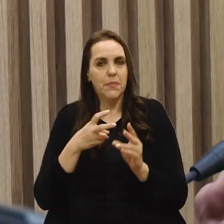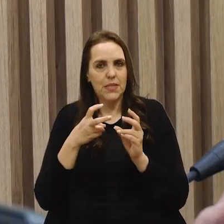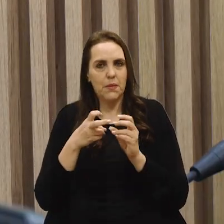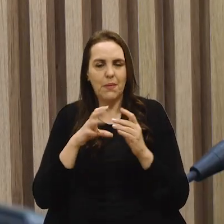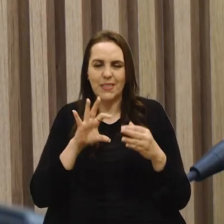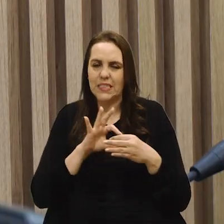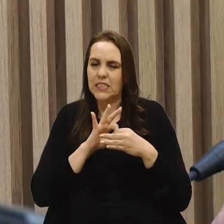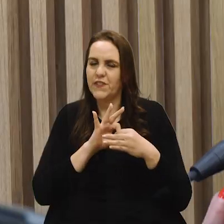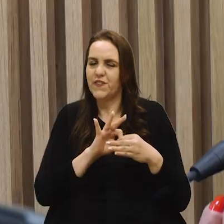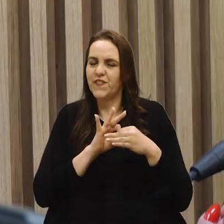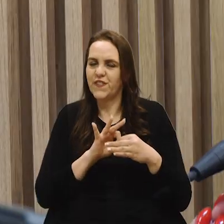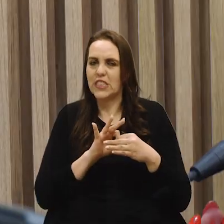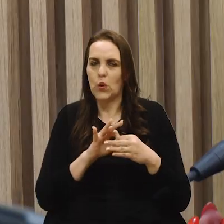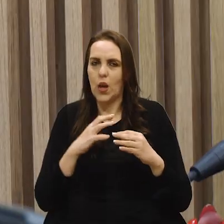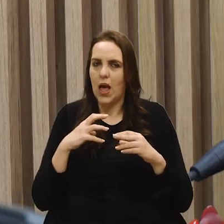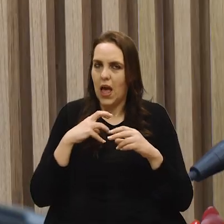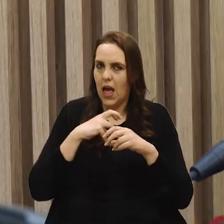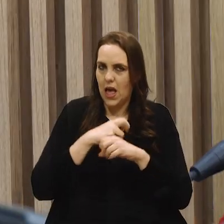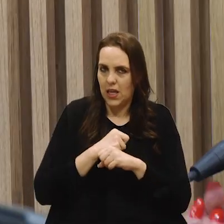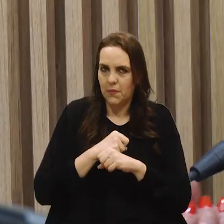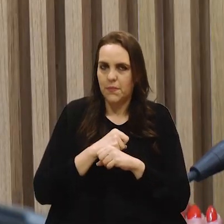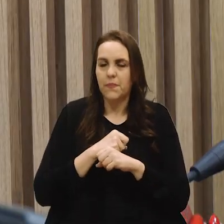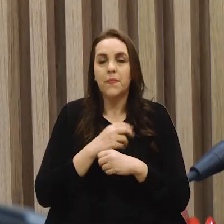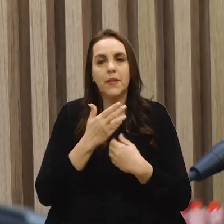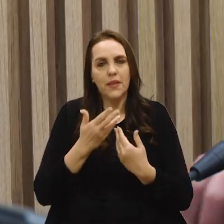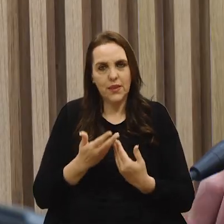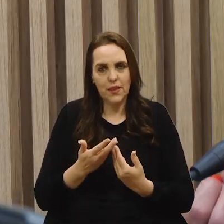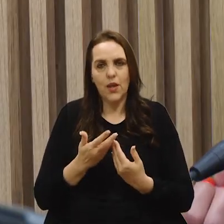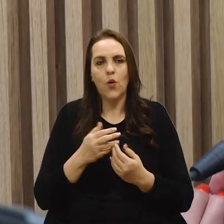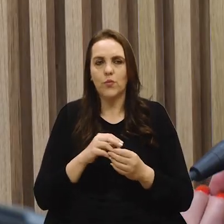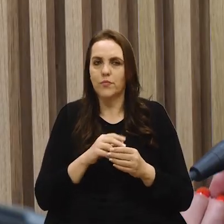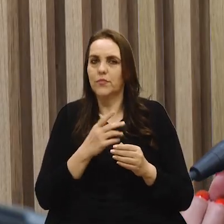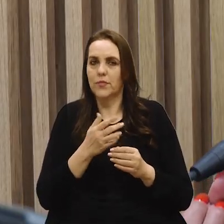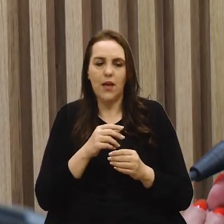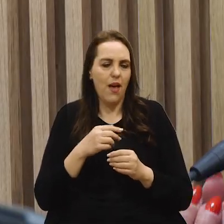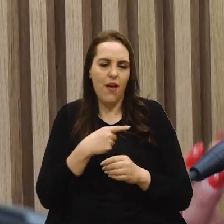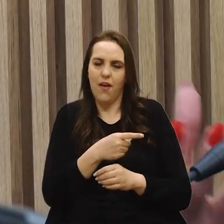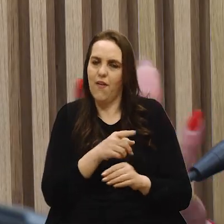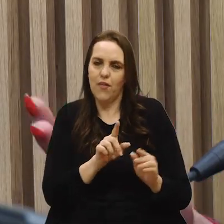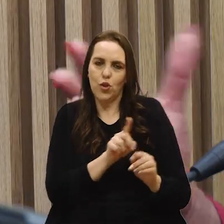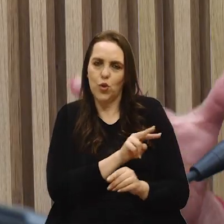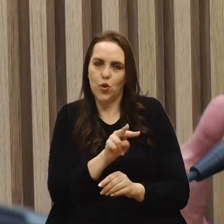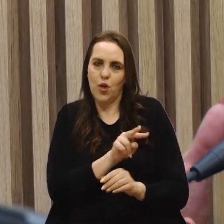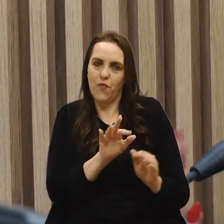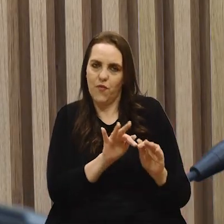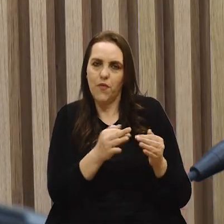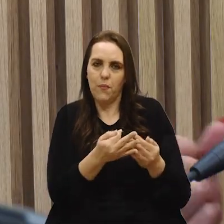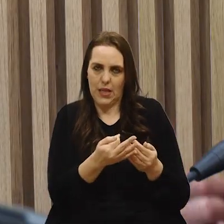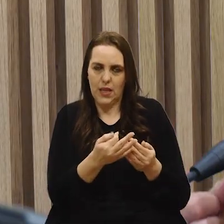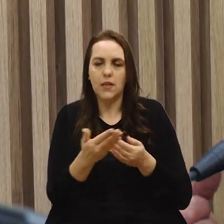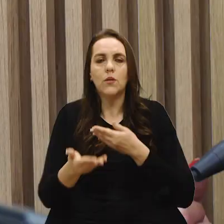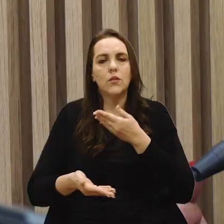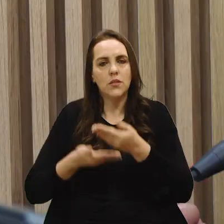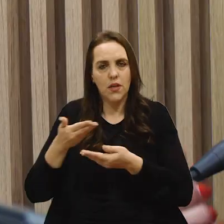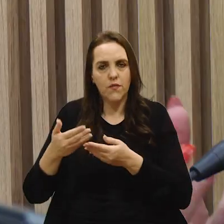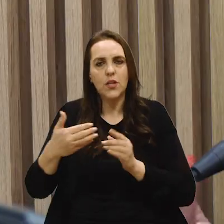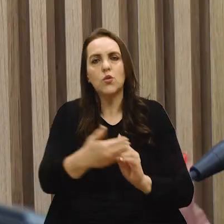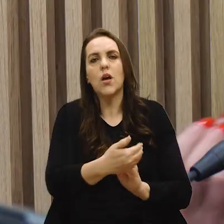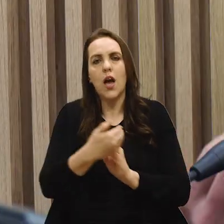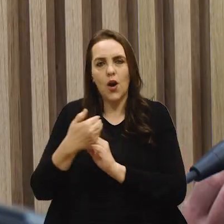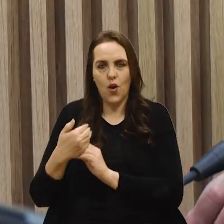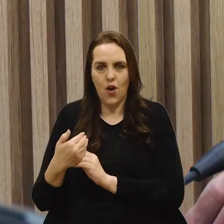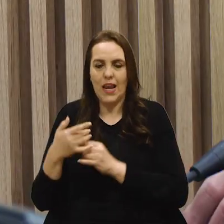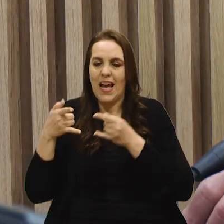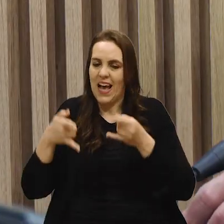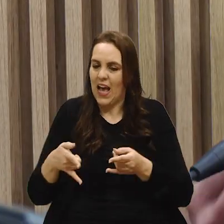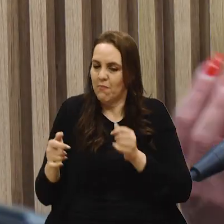Tem uns que se vinculam muito com os seus animais de estimação e acabam sendo suas famílias. Então, esses serviços acolhem junto, não